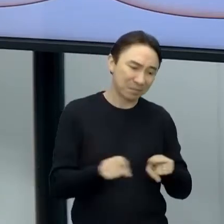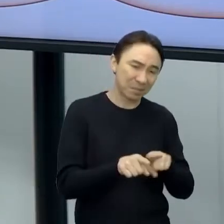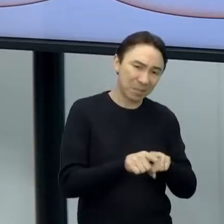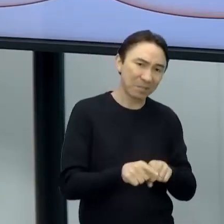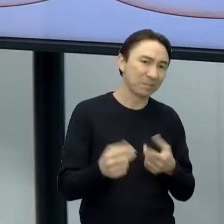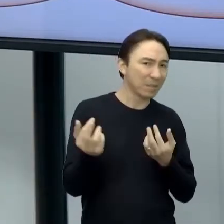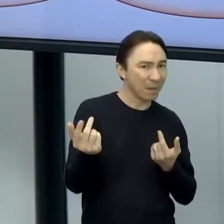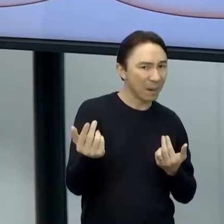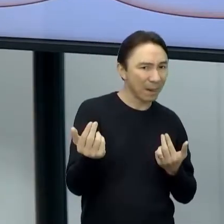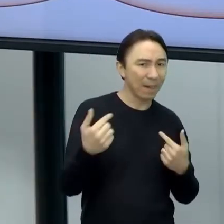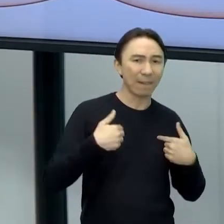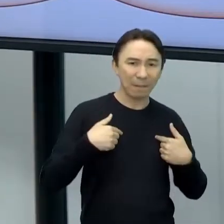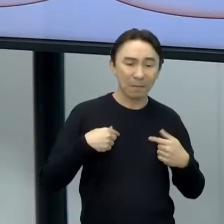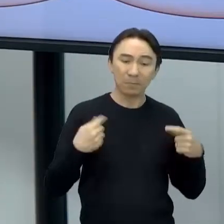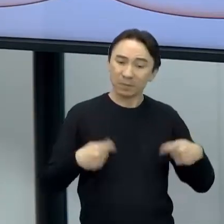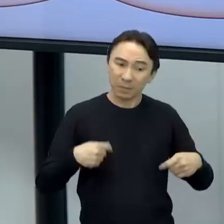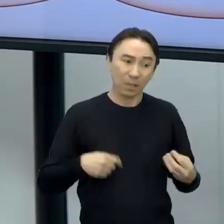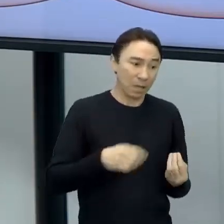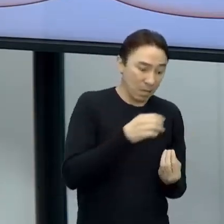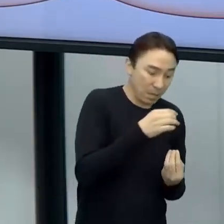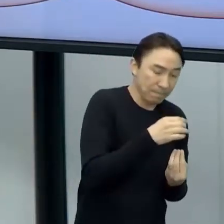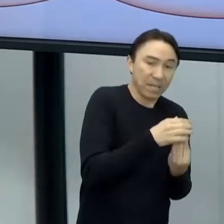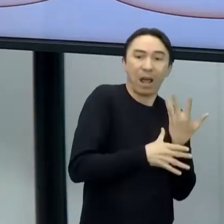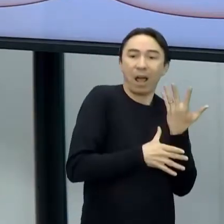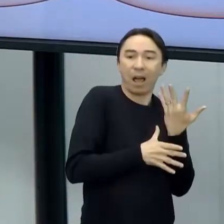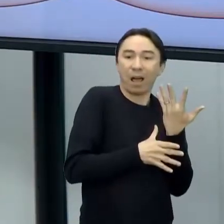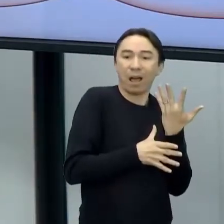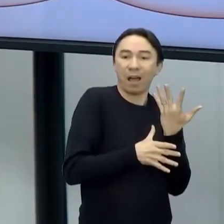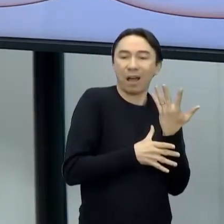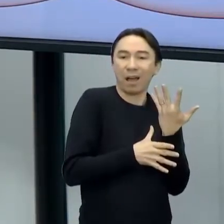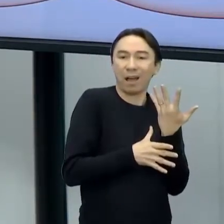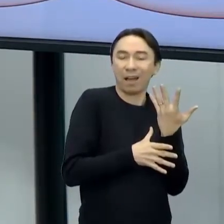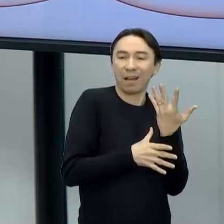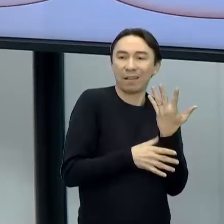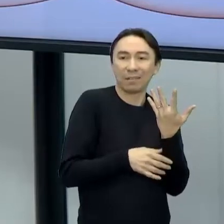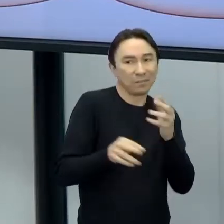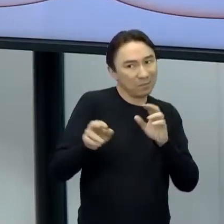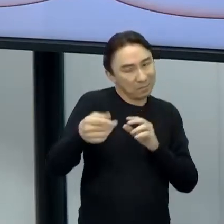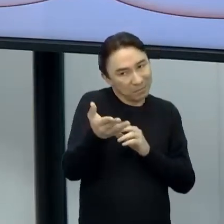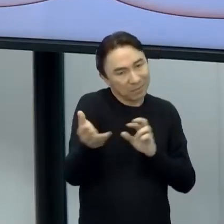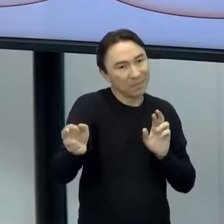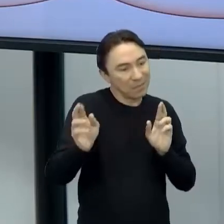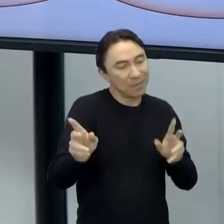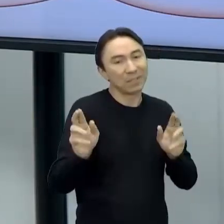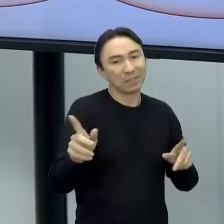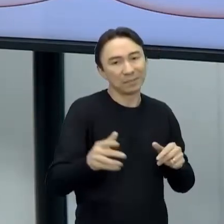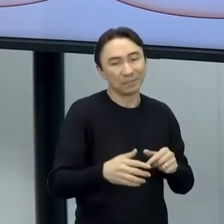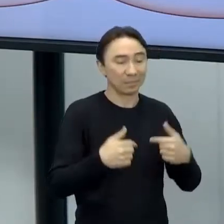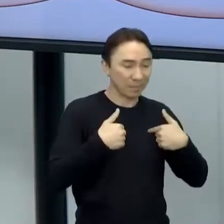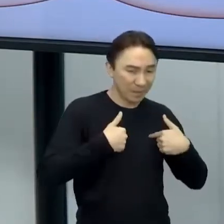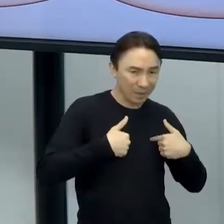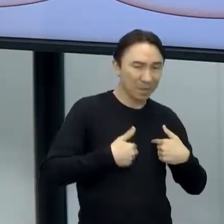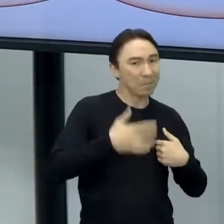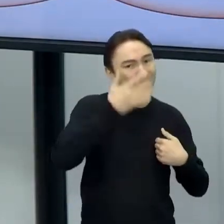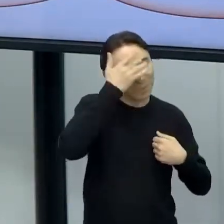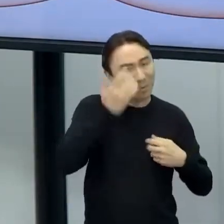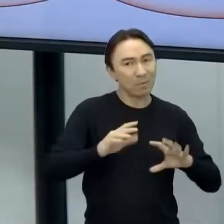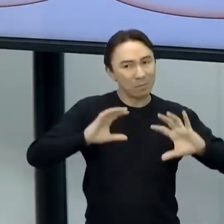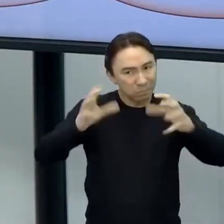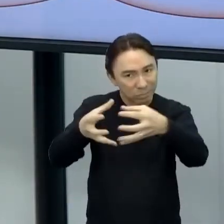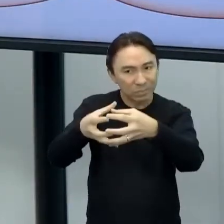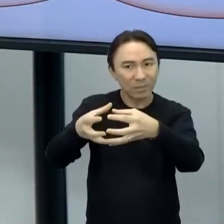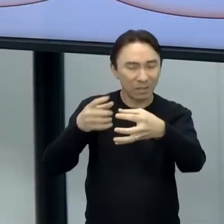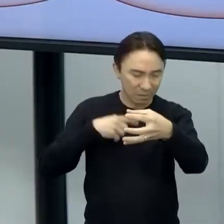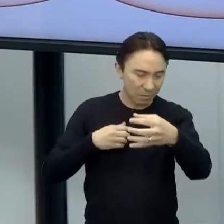dos de vocês. Porque o meu público-alvo vai ser um determinado. O de vocês vai ser outro. Vai ter uma aula em que